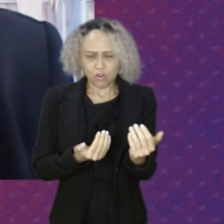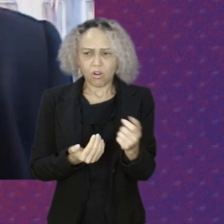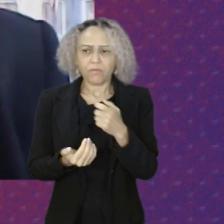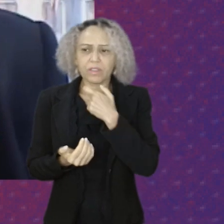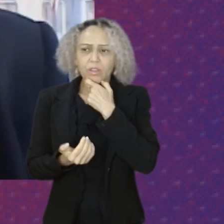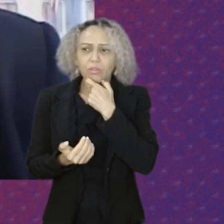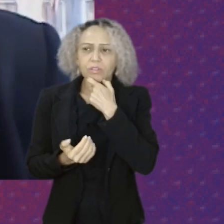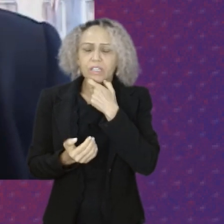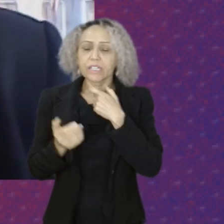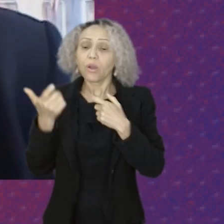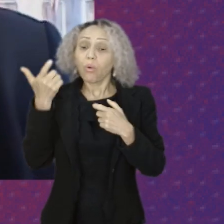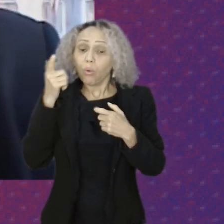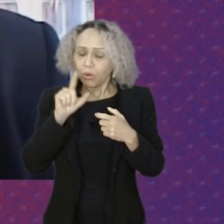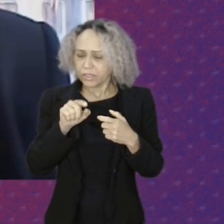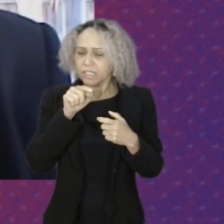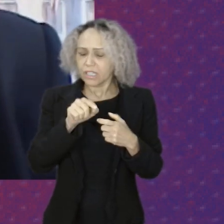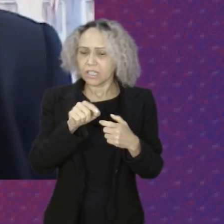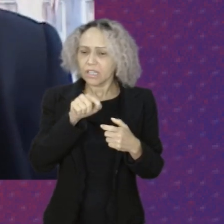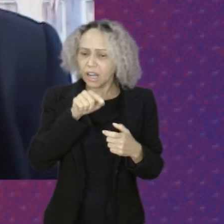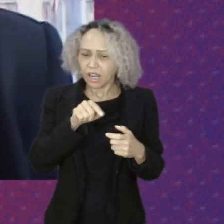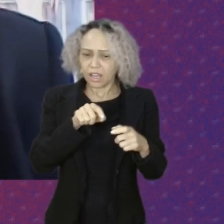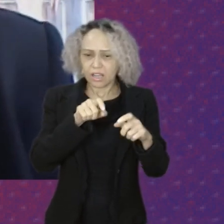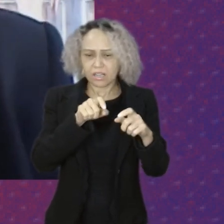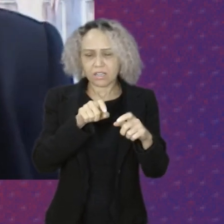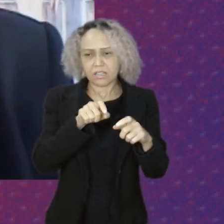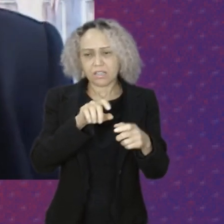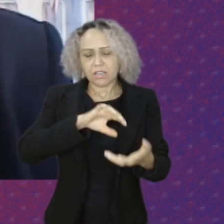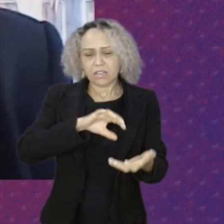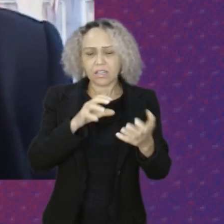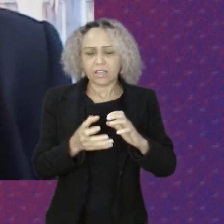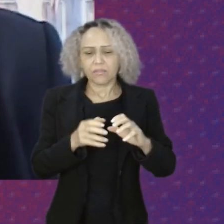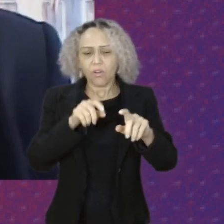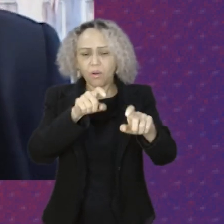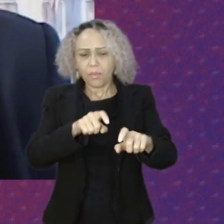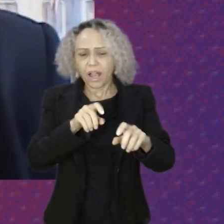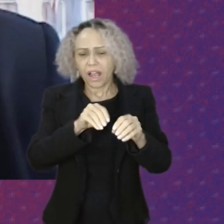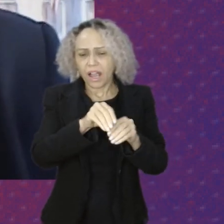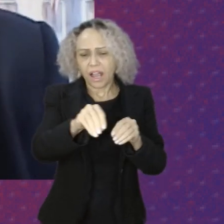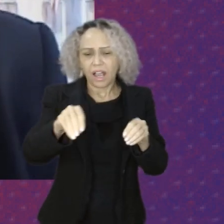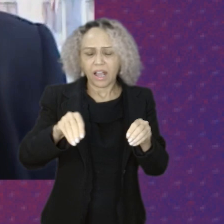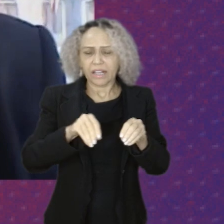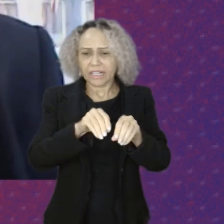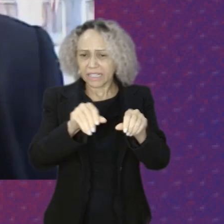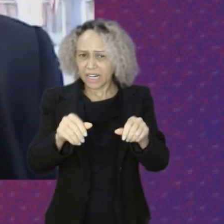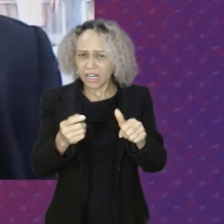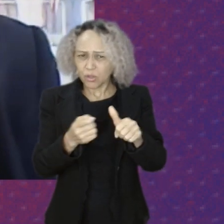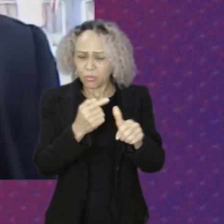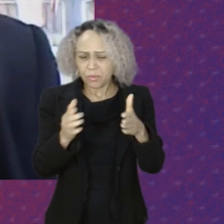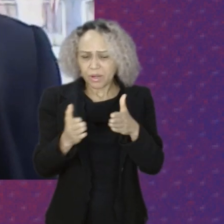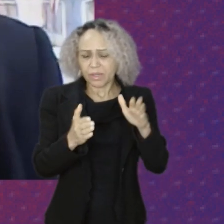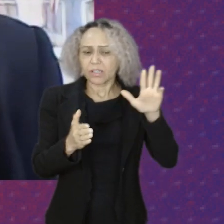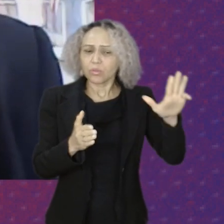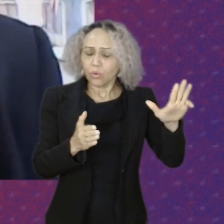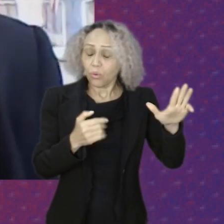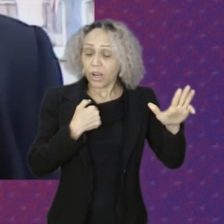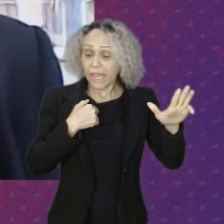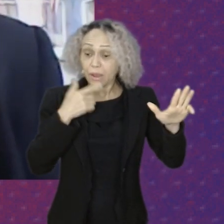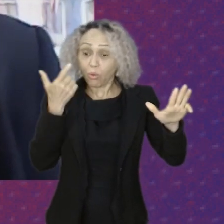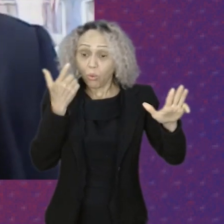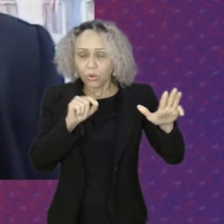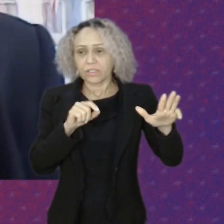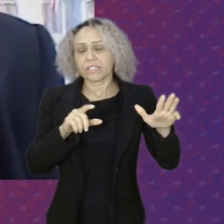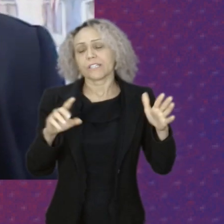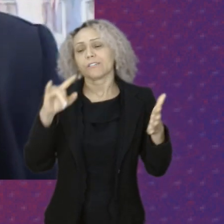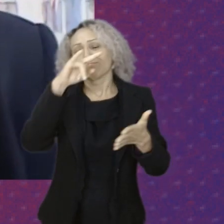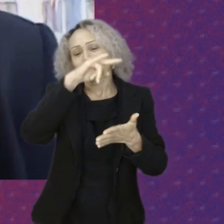do processo da reforma agrária, através do nosso governo, o presidente Lula, no primeiro mandato. Então, para nós, hoje, né, na época eu bem jovem,